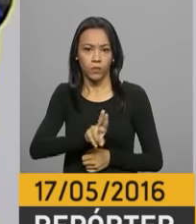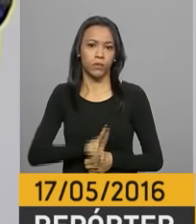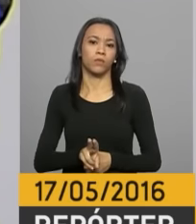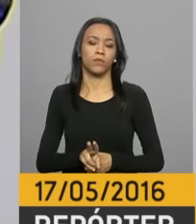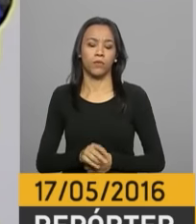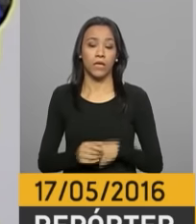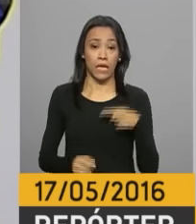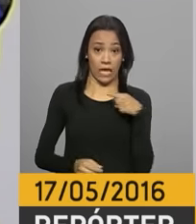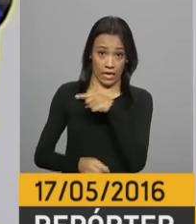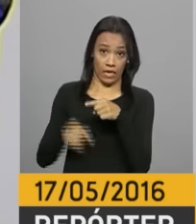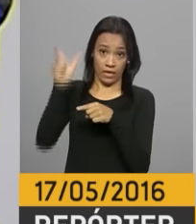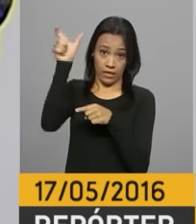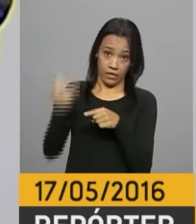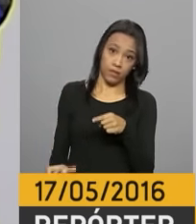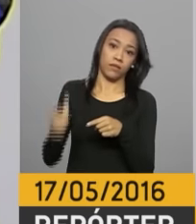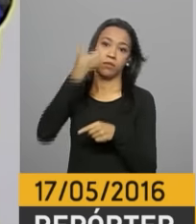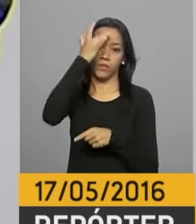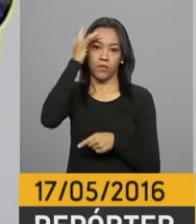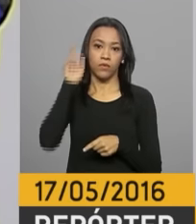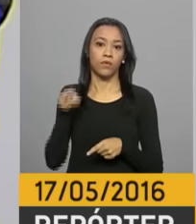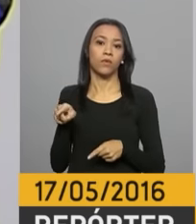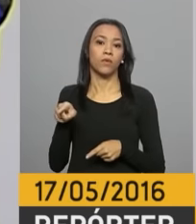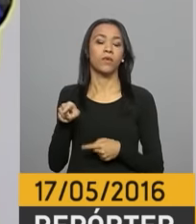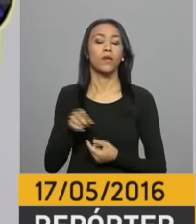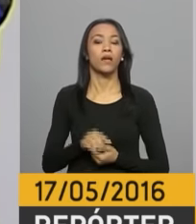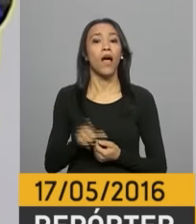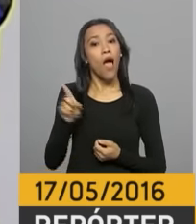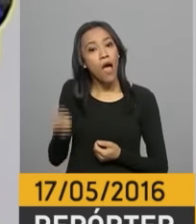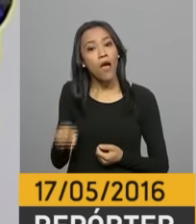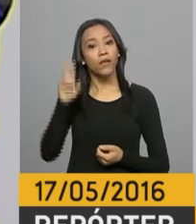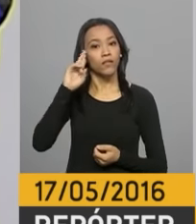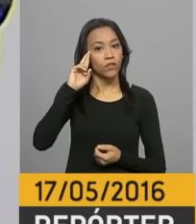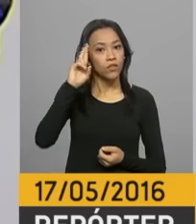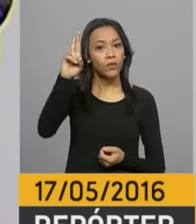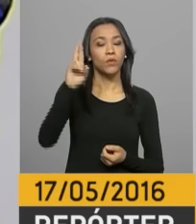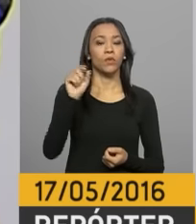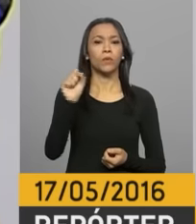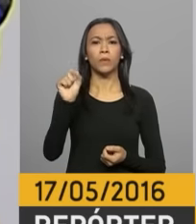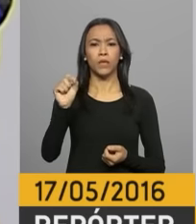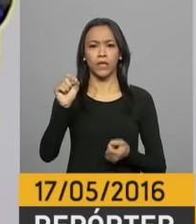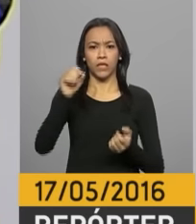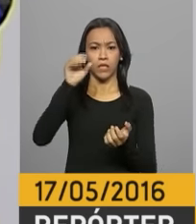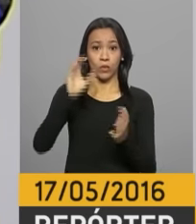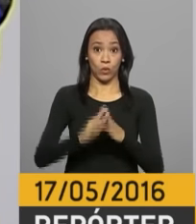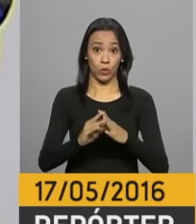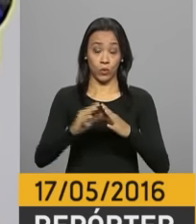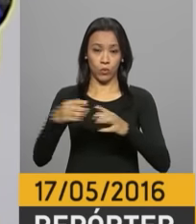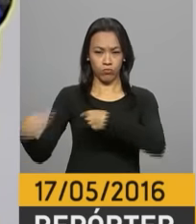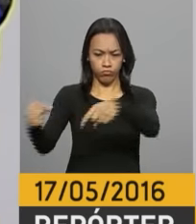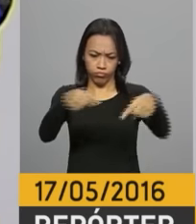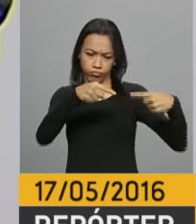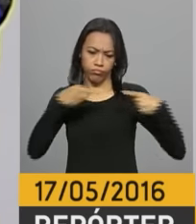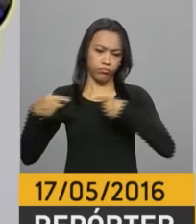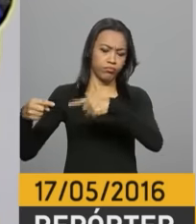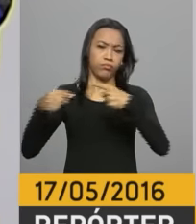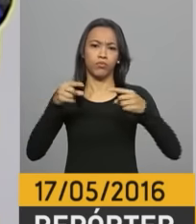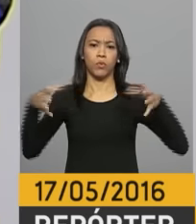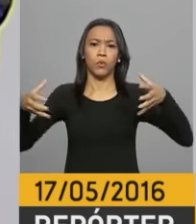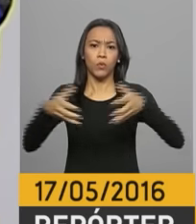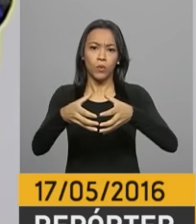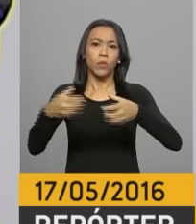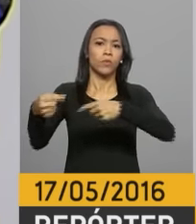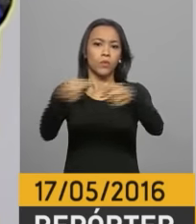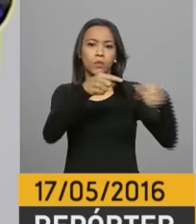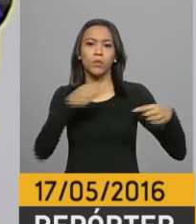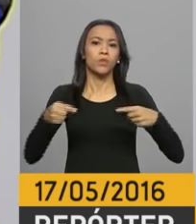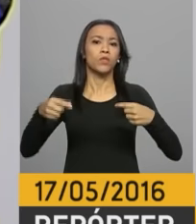ele é também diretor do Centro de Debate de Políticas Públicas em